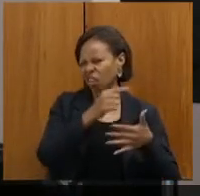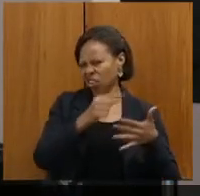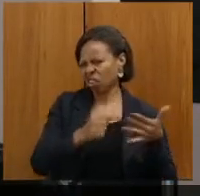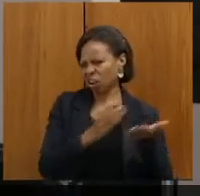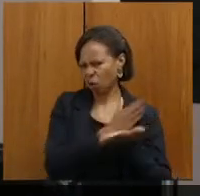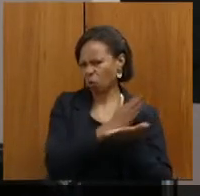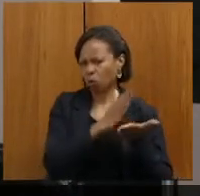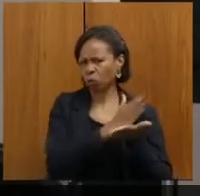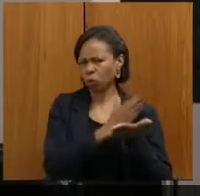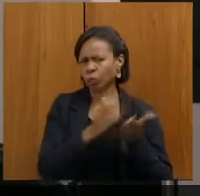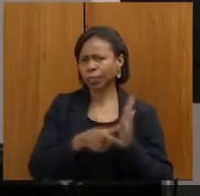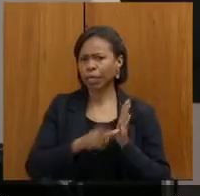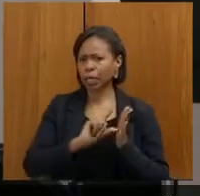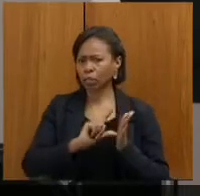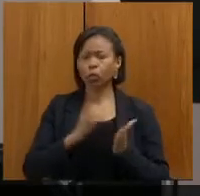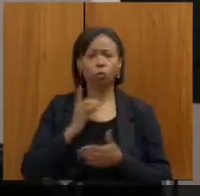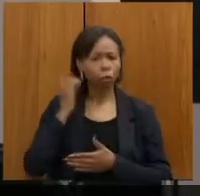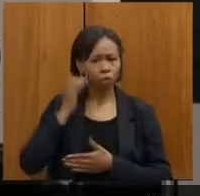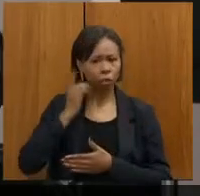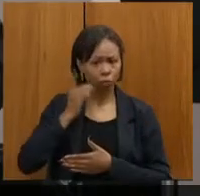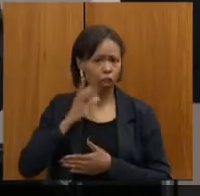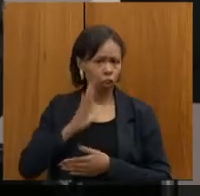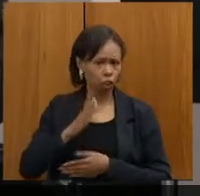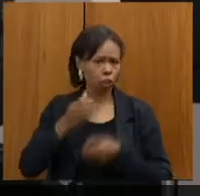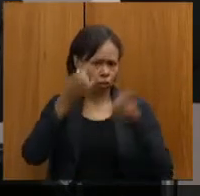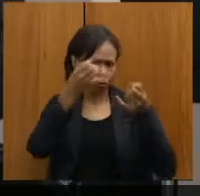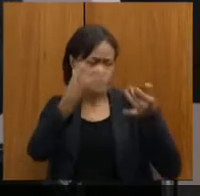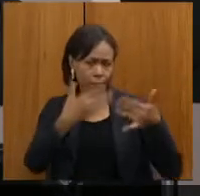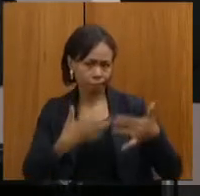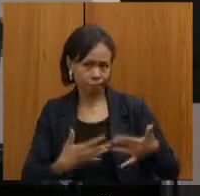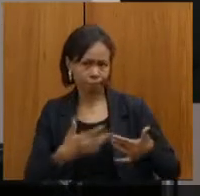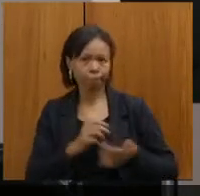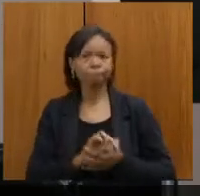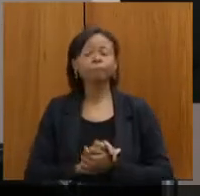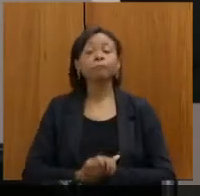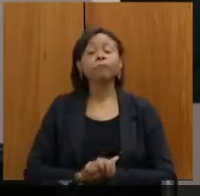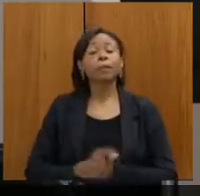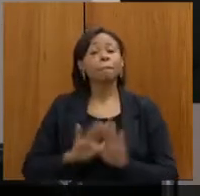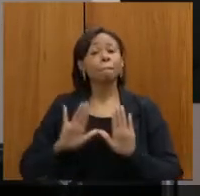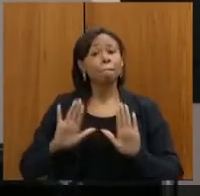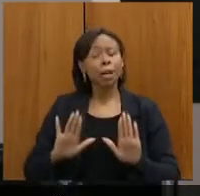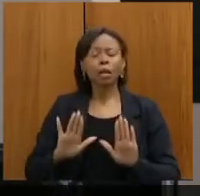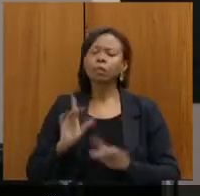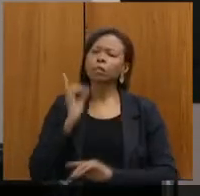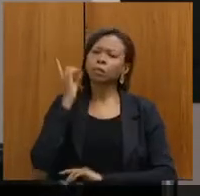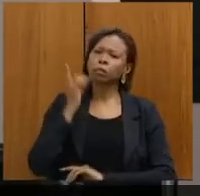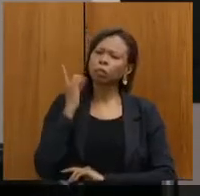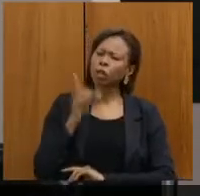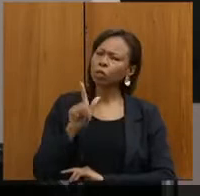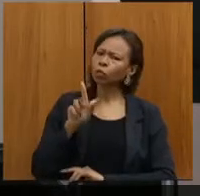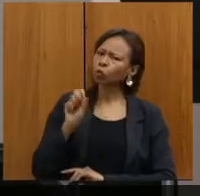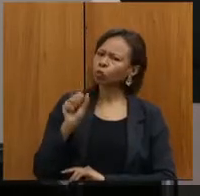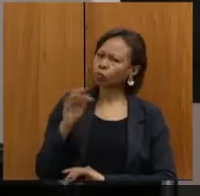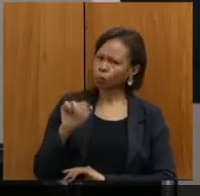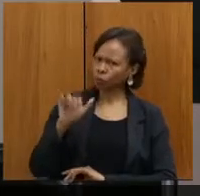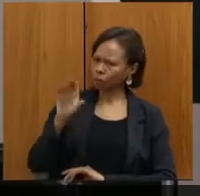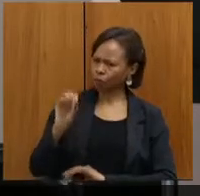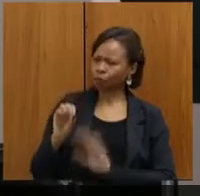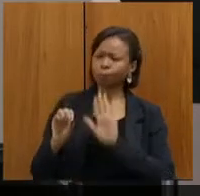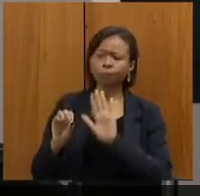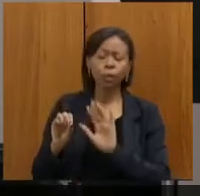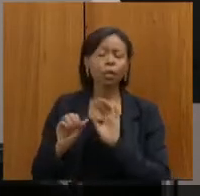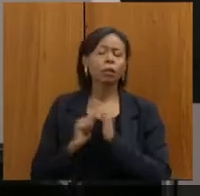o deputado Gustavo Valadares bem especificou aqui a deputado Gustavo Valadares sentir